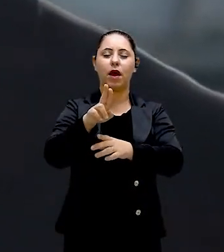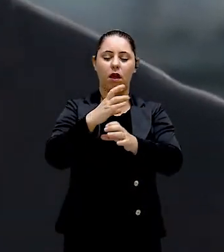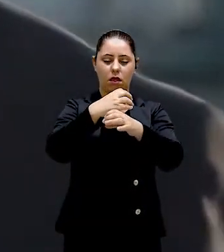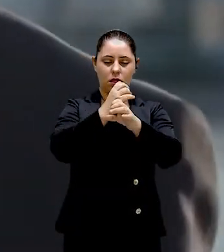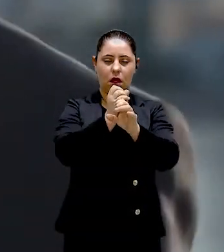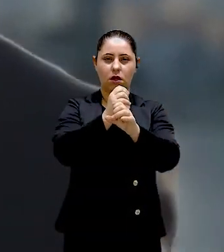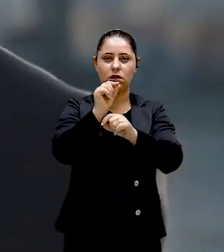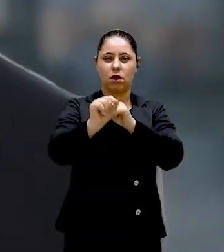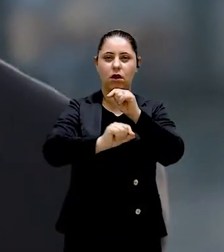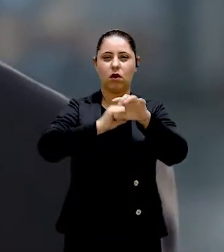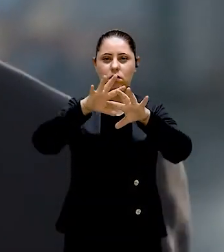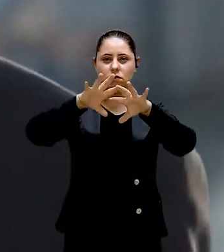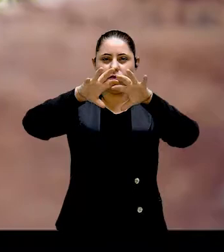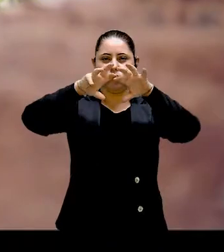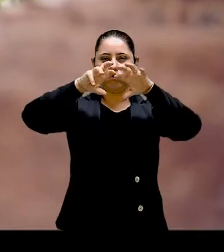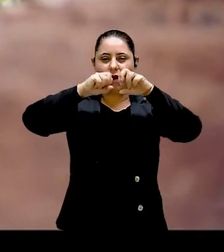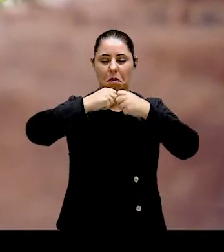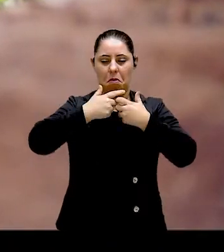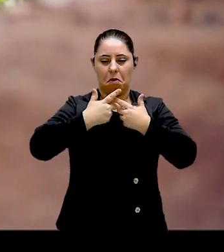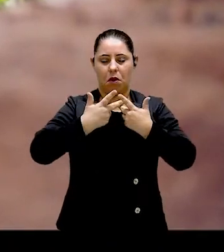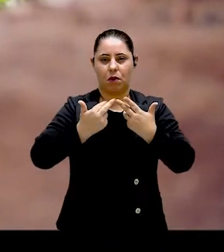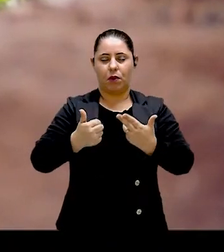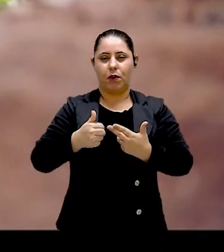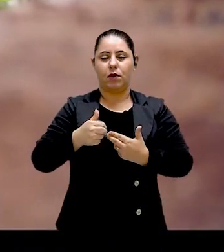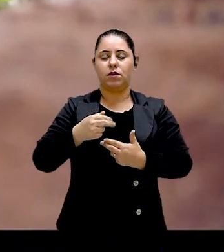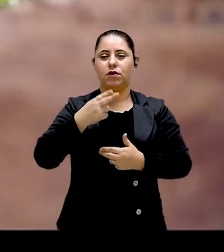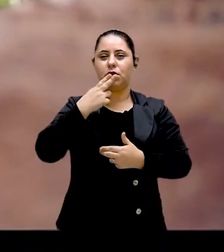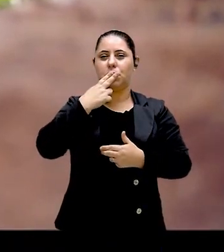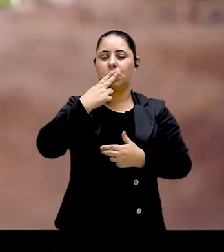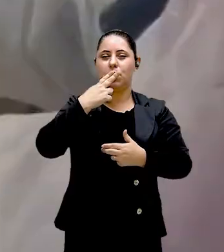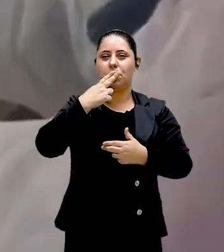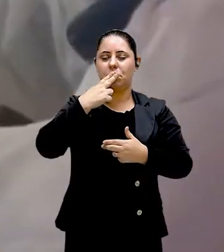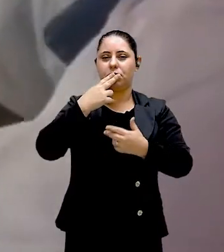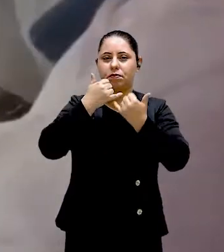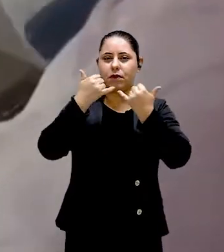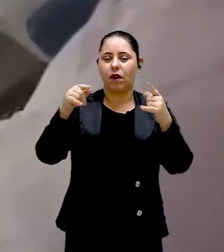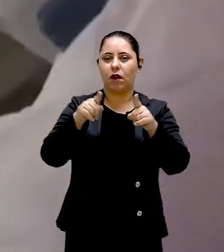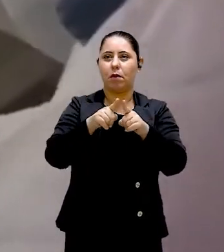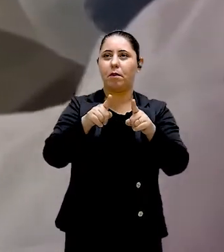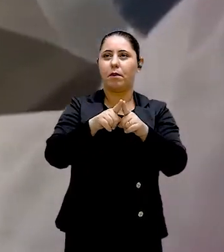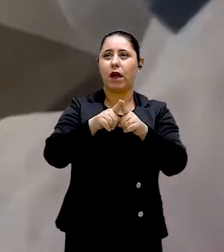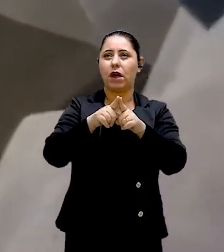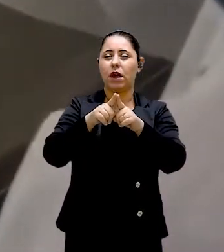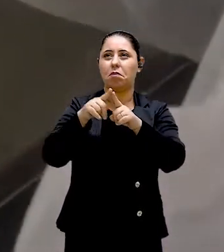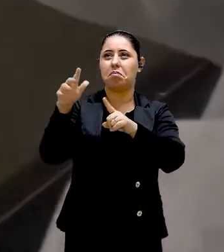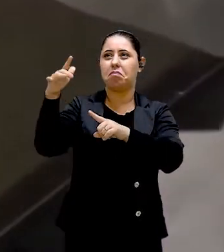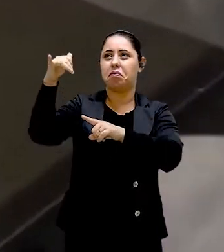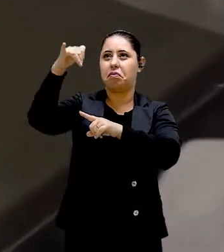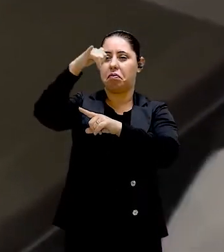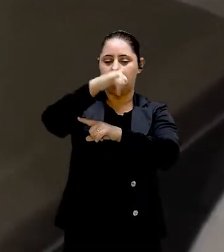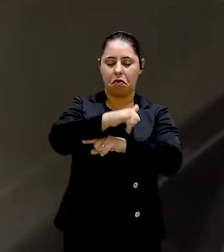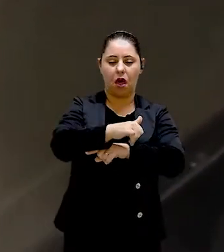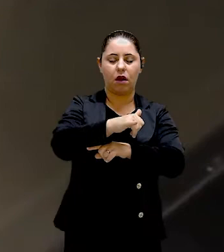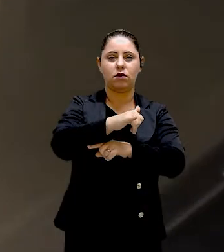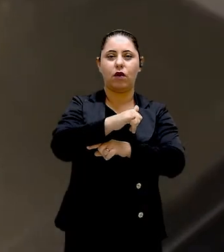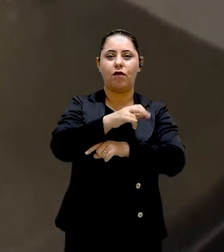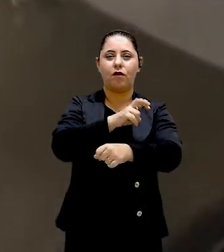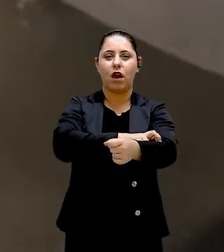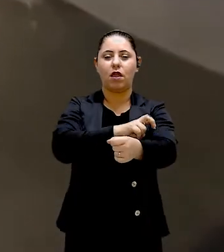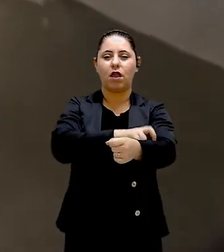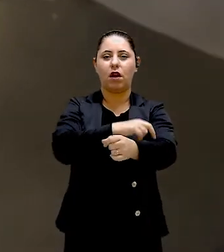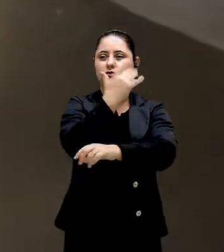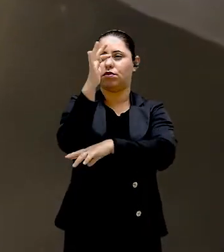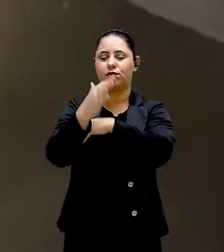de substâncias, como cigarro eletrônico e agrotóxicos. Este grupo utiliza, além disso, o método in